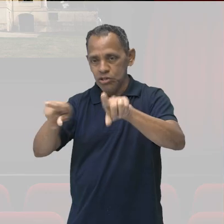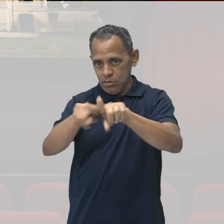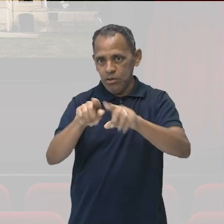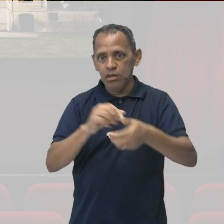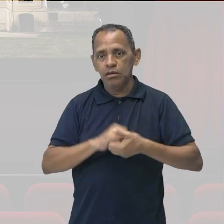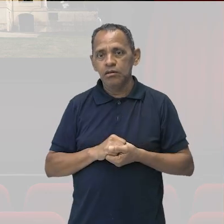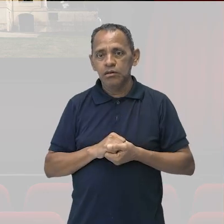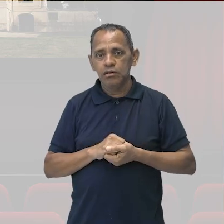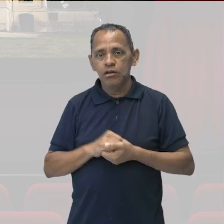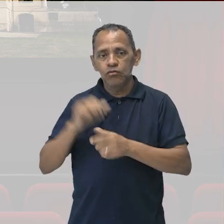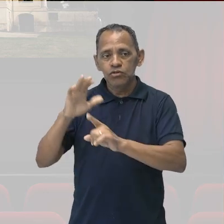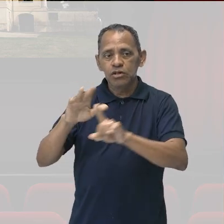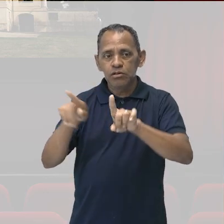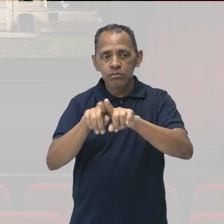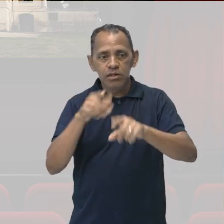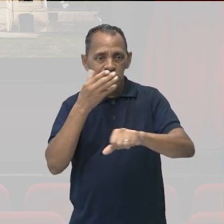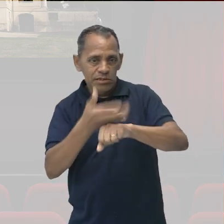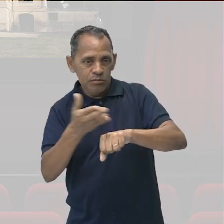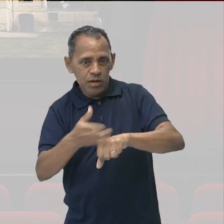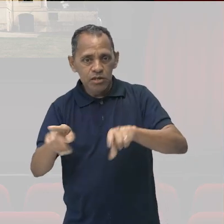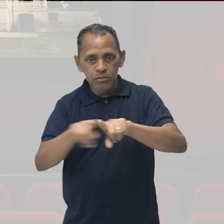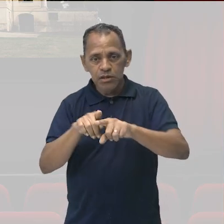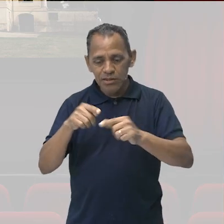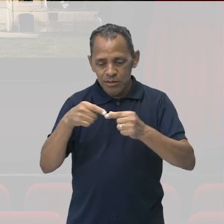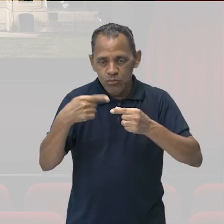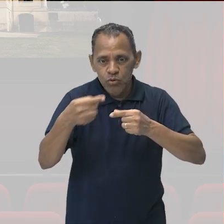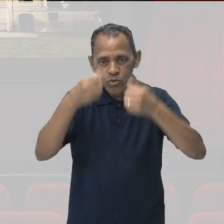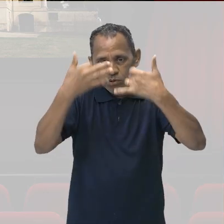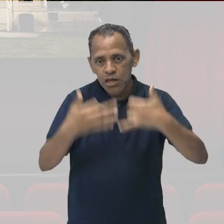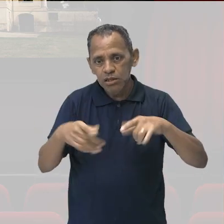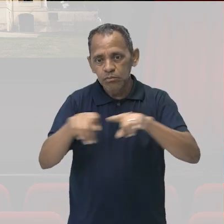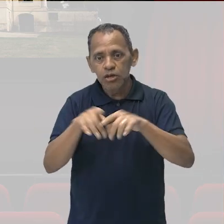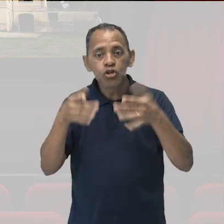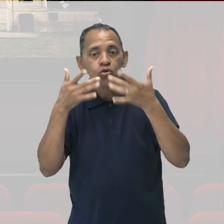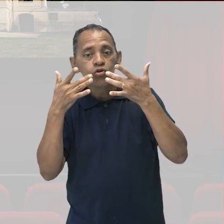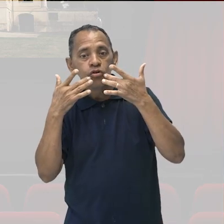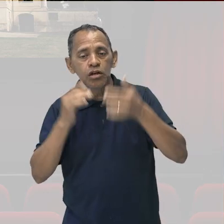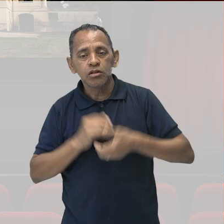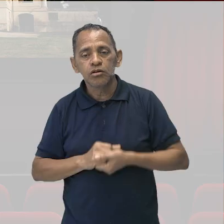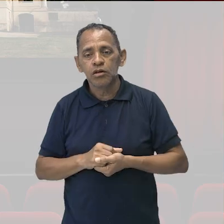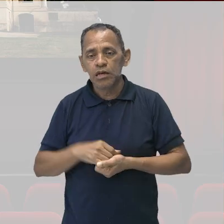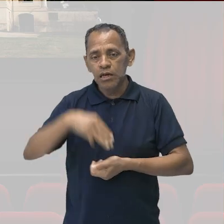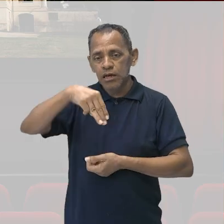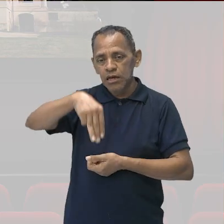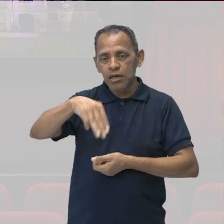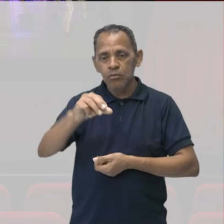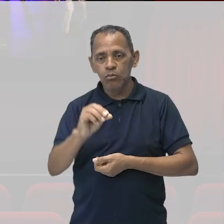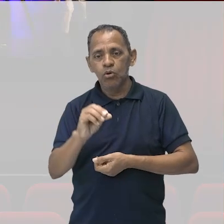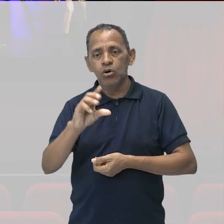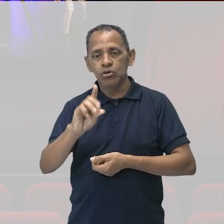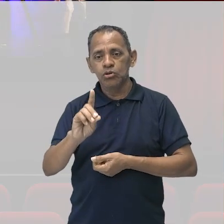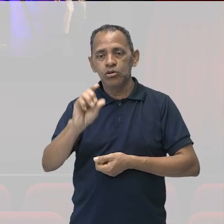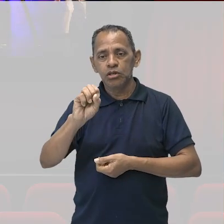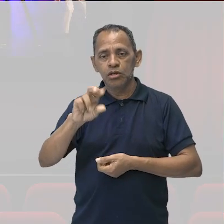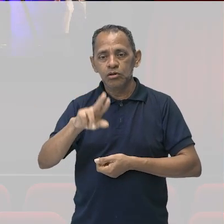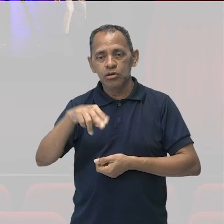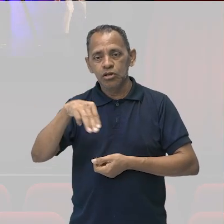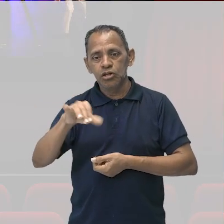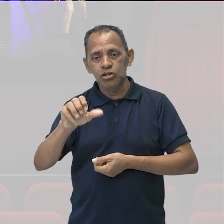desafiava as normas estabelecidas. E depois vamos falar sobre o